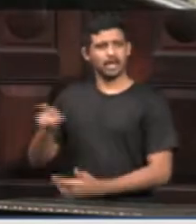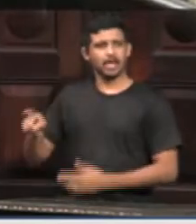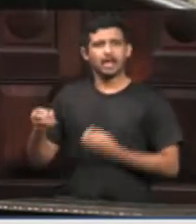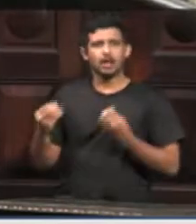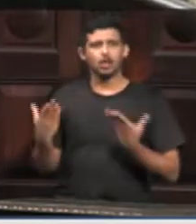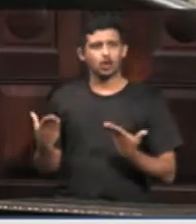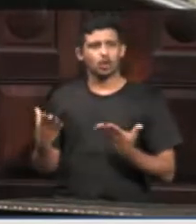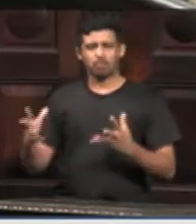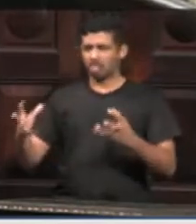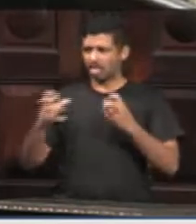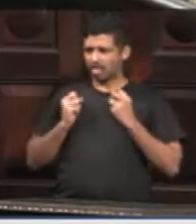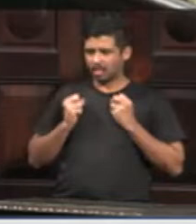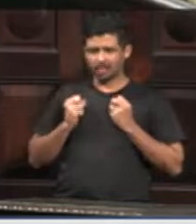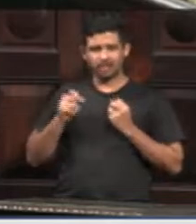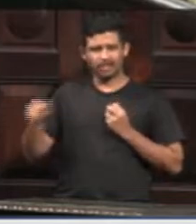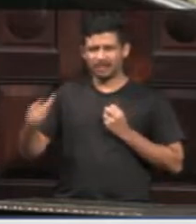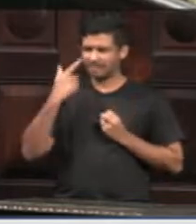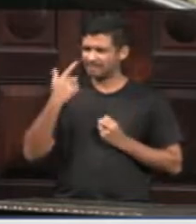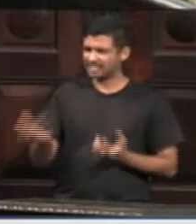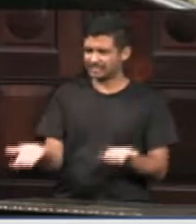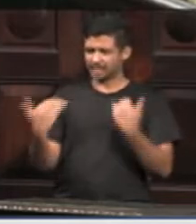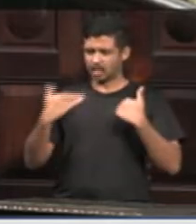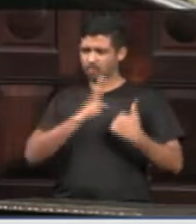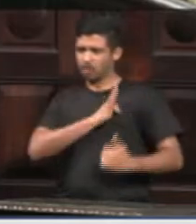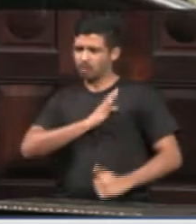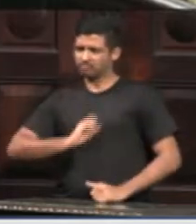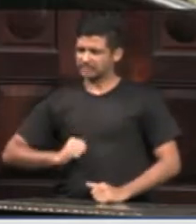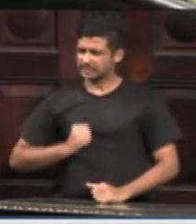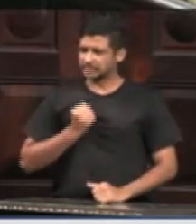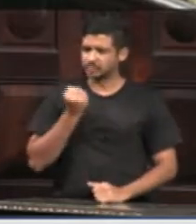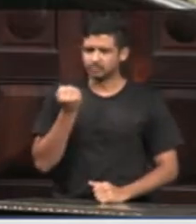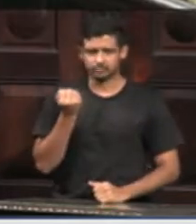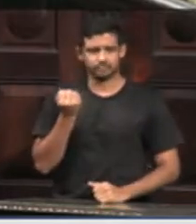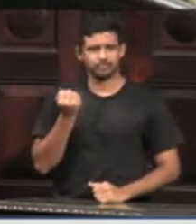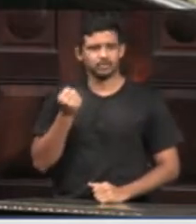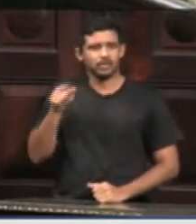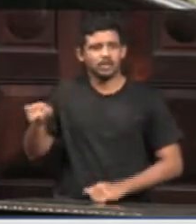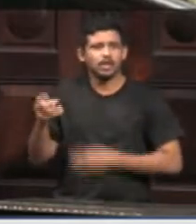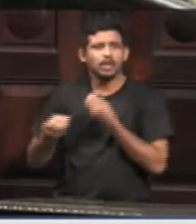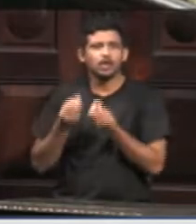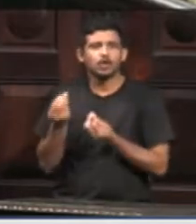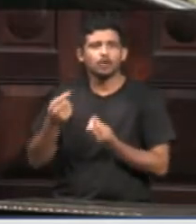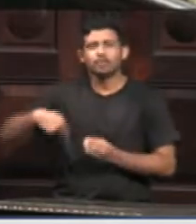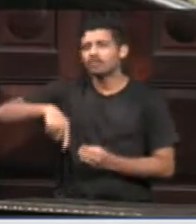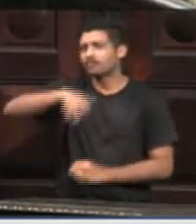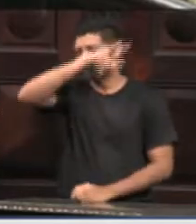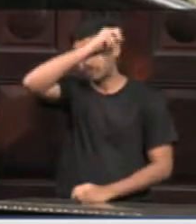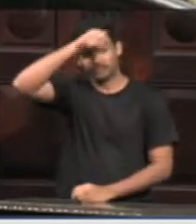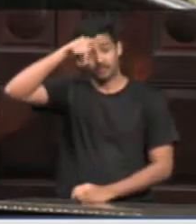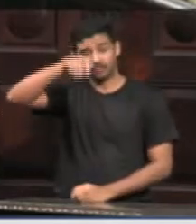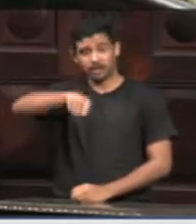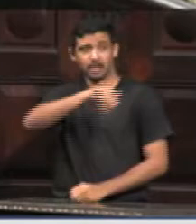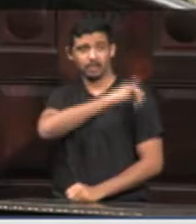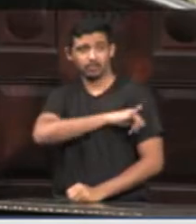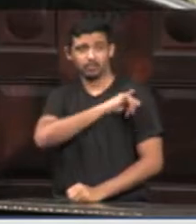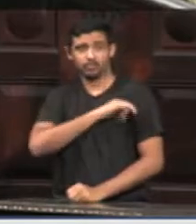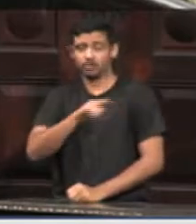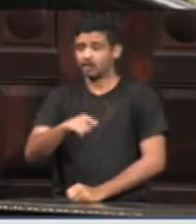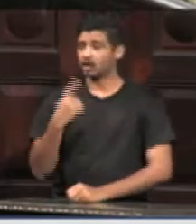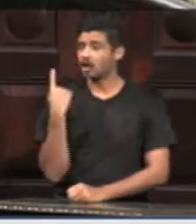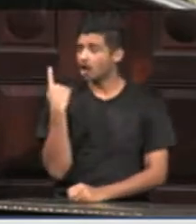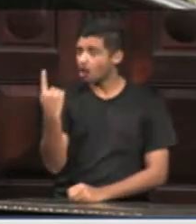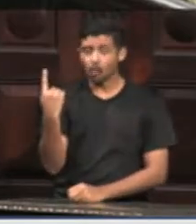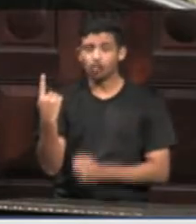ressentido, um homem cheio de ódio no coração, um homem que foi para a Prefeitura do Rio de Janeiro com só o